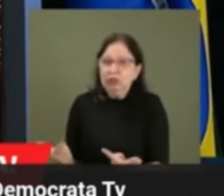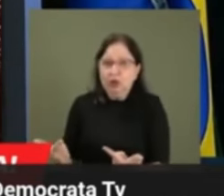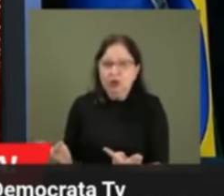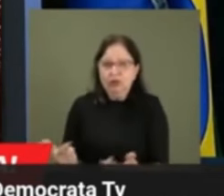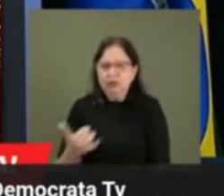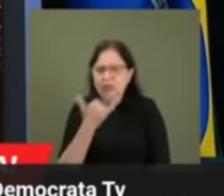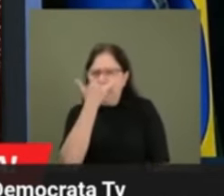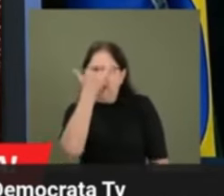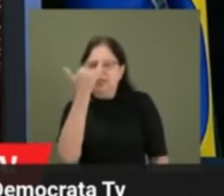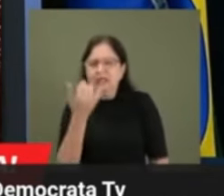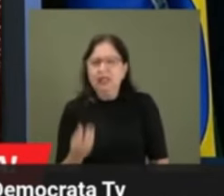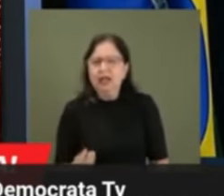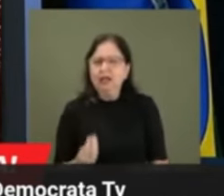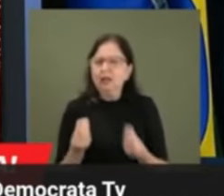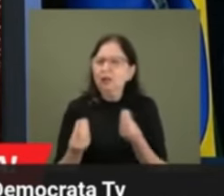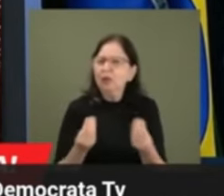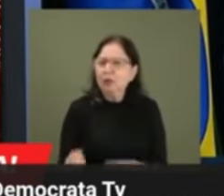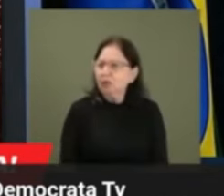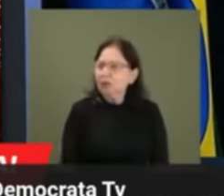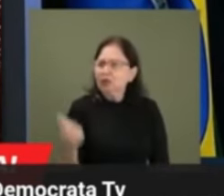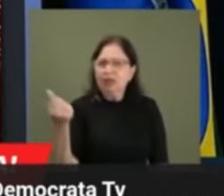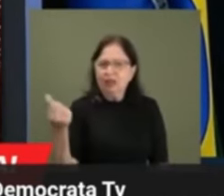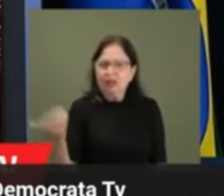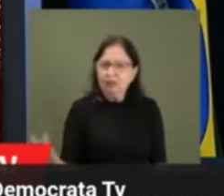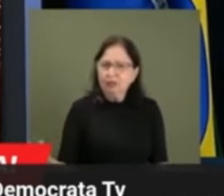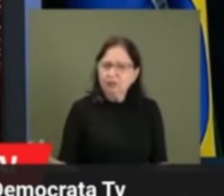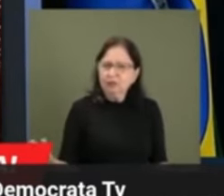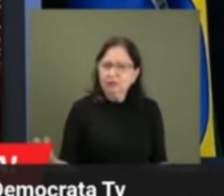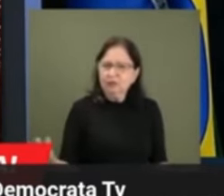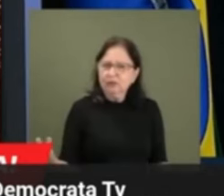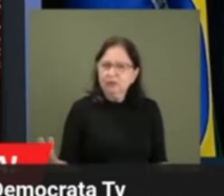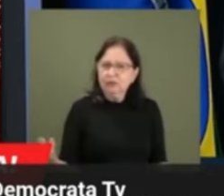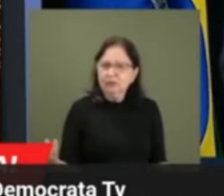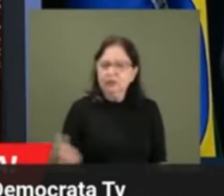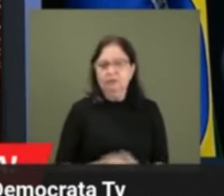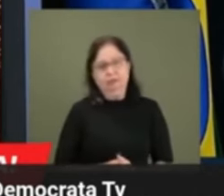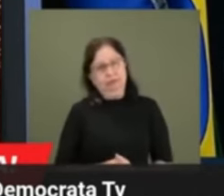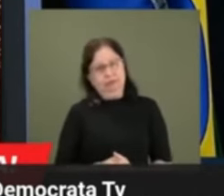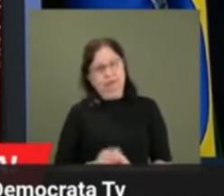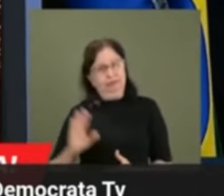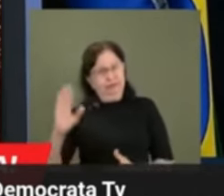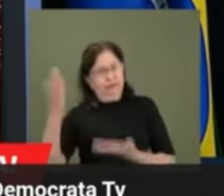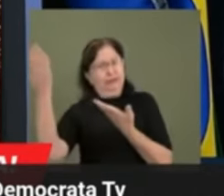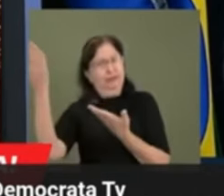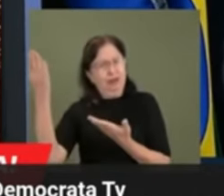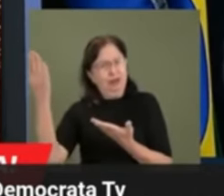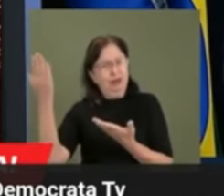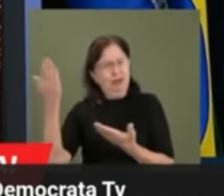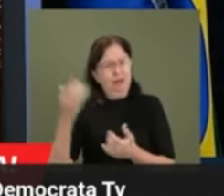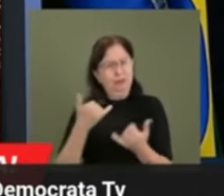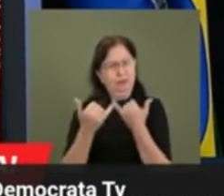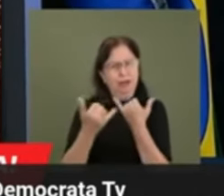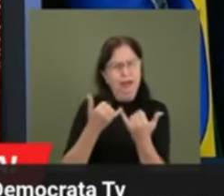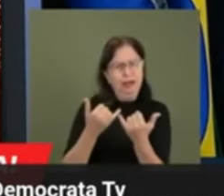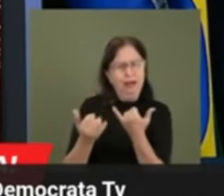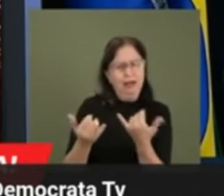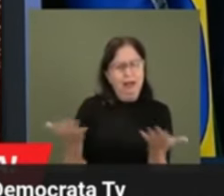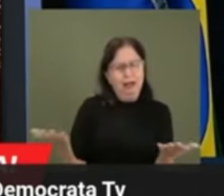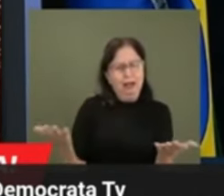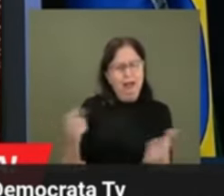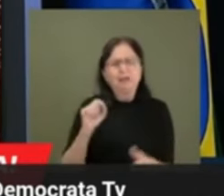sacam dinheiro não são jogos osta tem couro de jacaré tem boca de jacaré tem rabo de jacaré não é